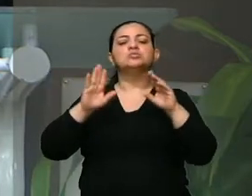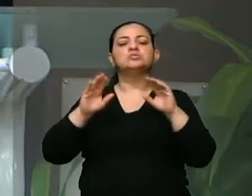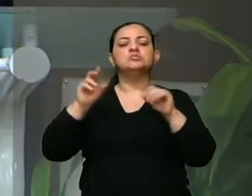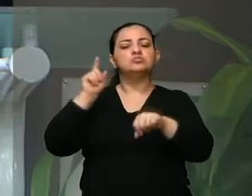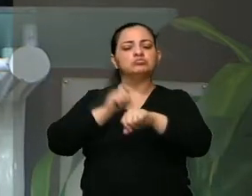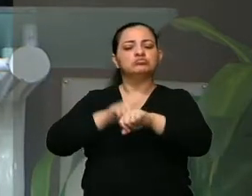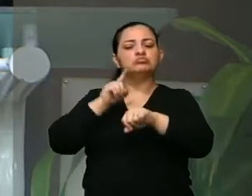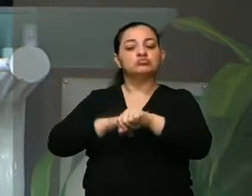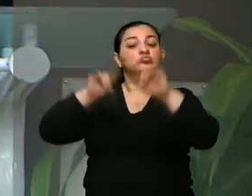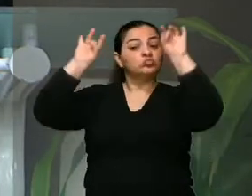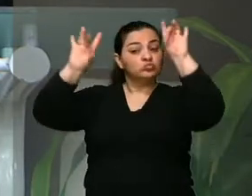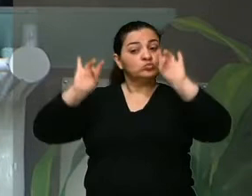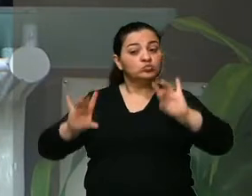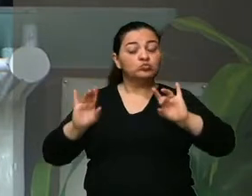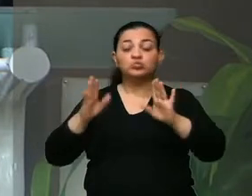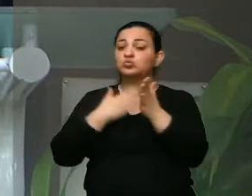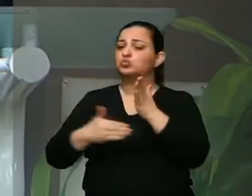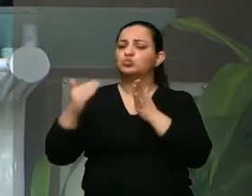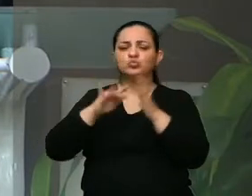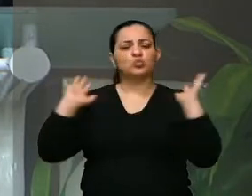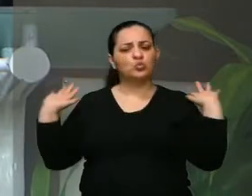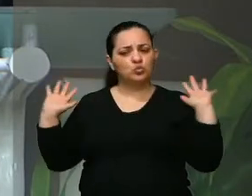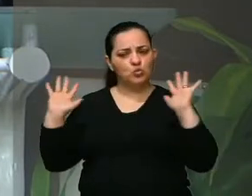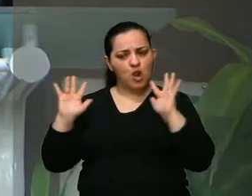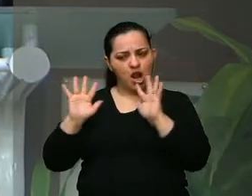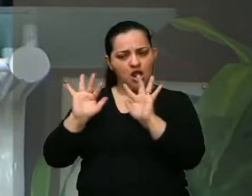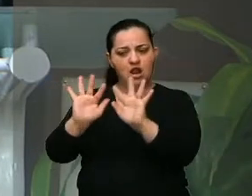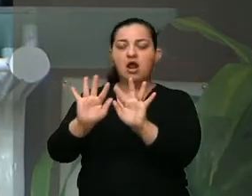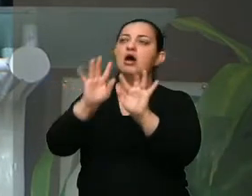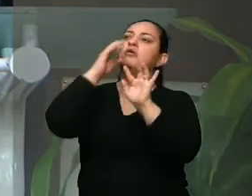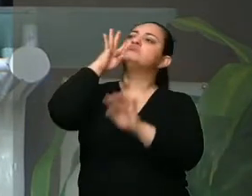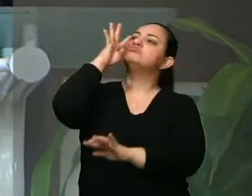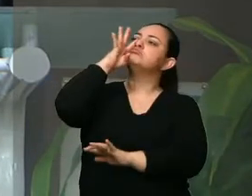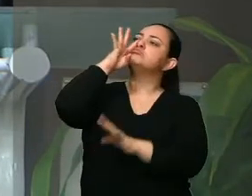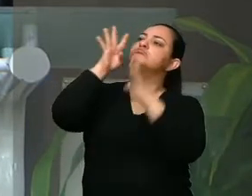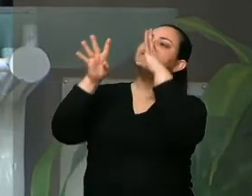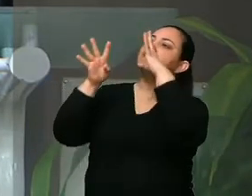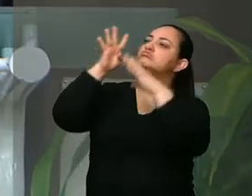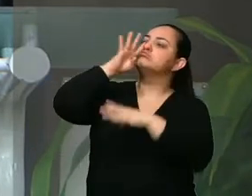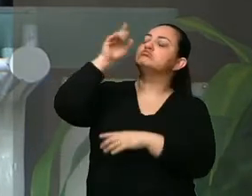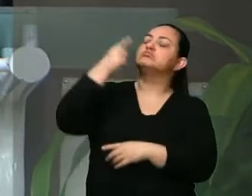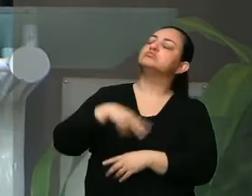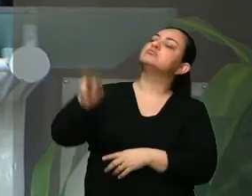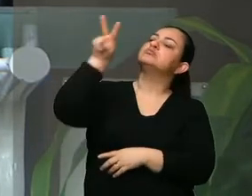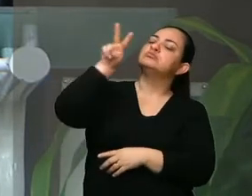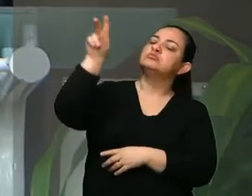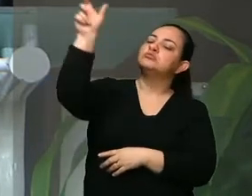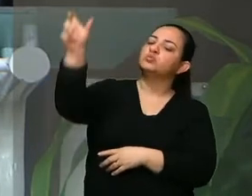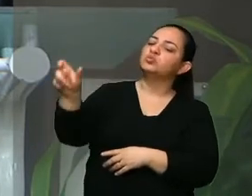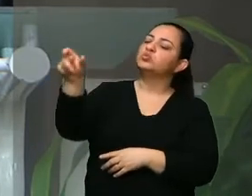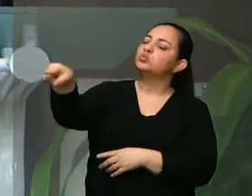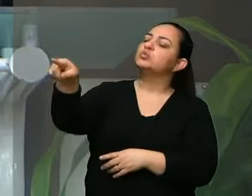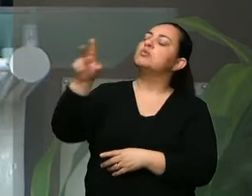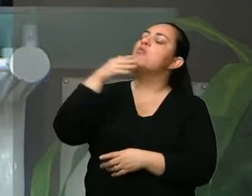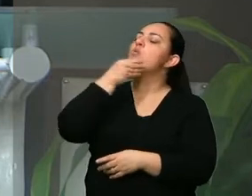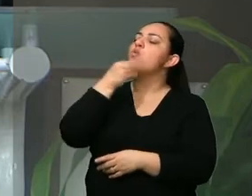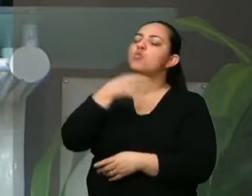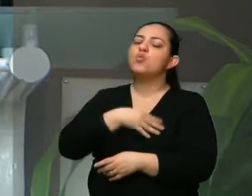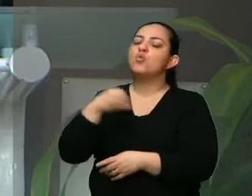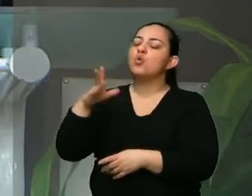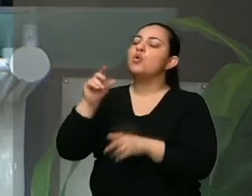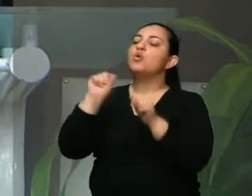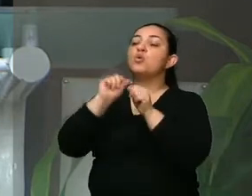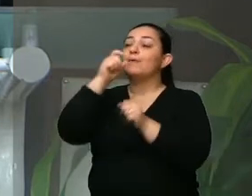e todas as pessoas da cidade se juntavam em assistiu então eles olhavam para aquele rapaz e o pai fazia